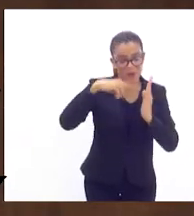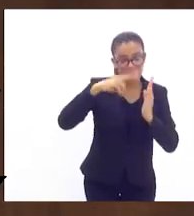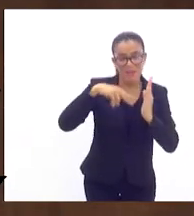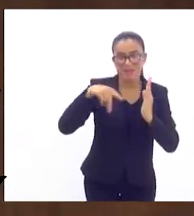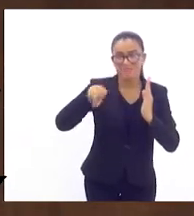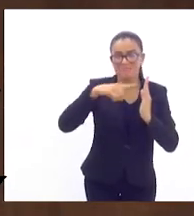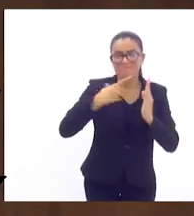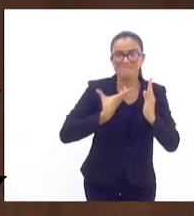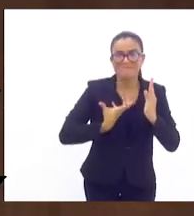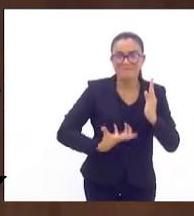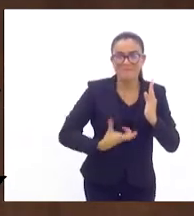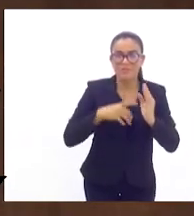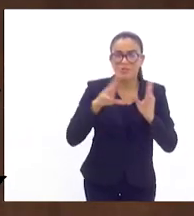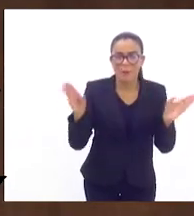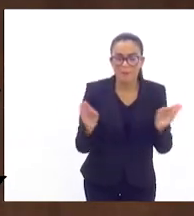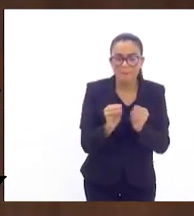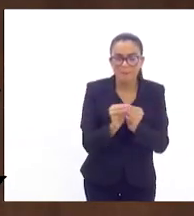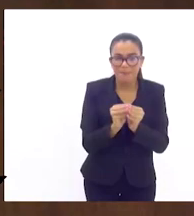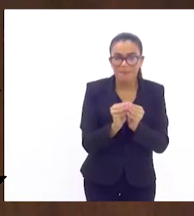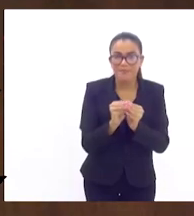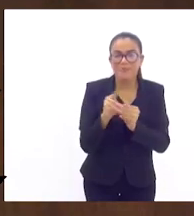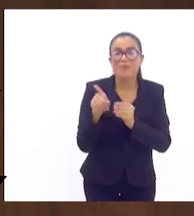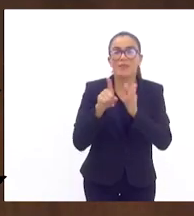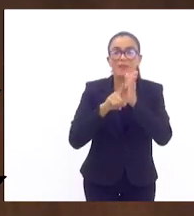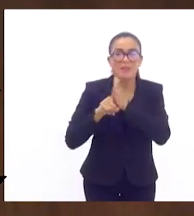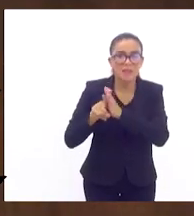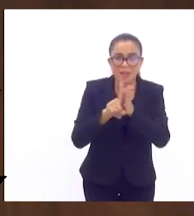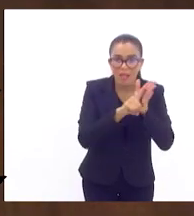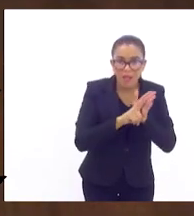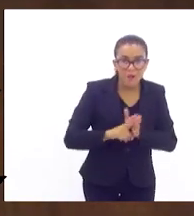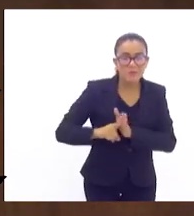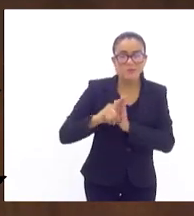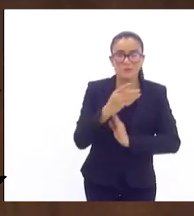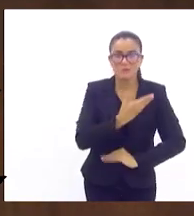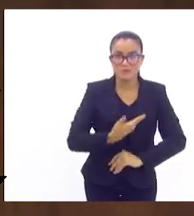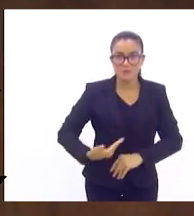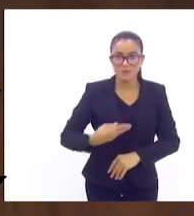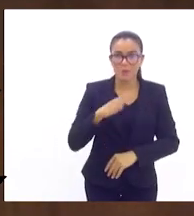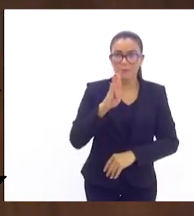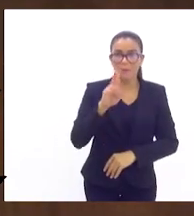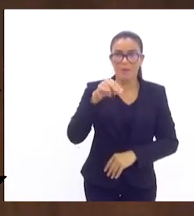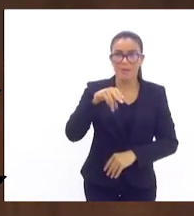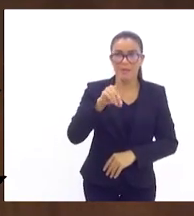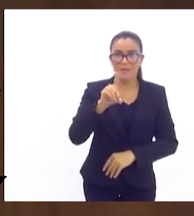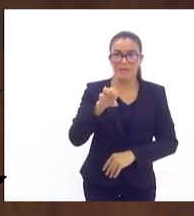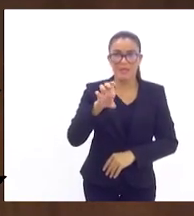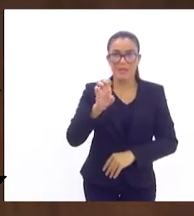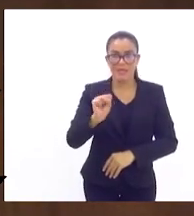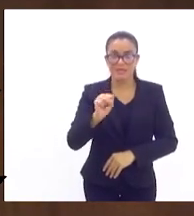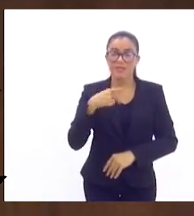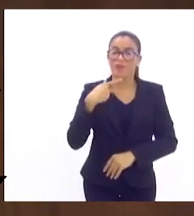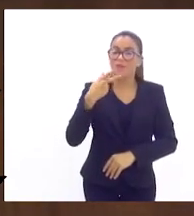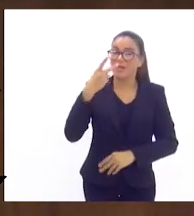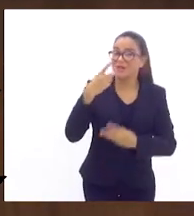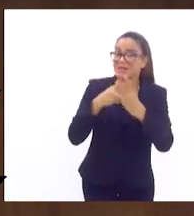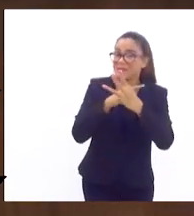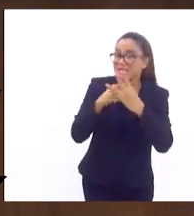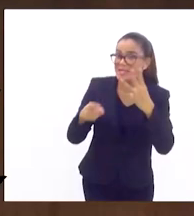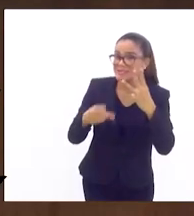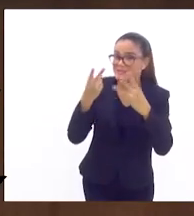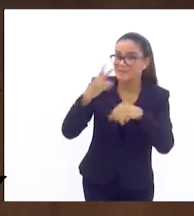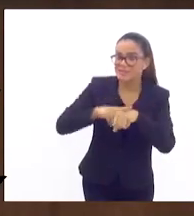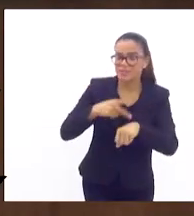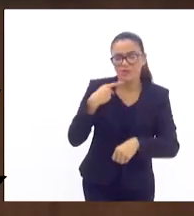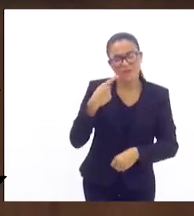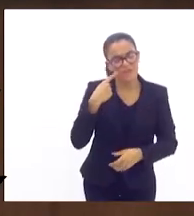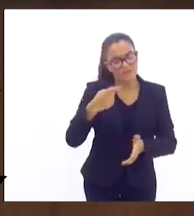só fazendo um breve apanhado, nas consultas públicas do BNDES, eu em 3 ocasiões falei, eu só estou vendo rubrica